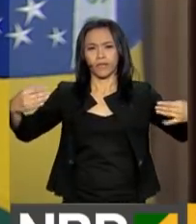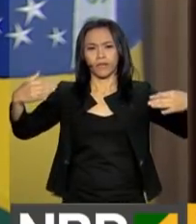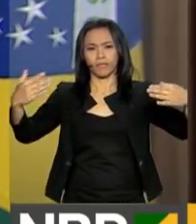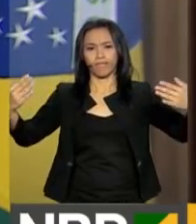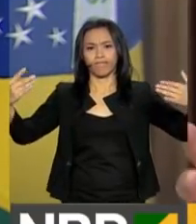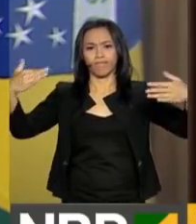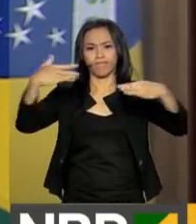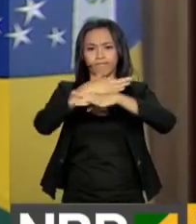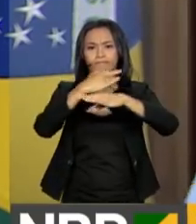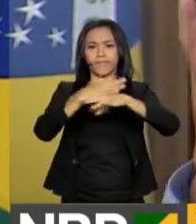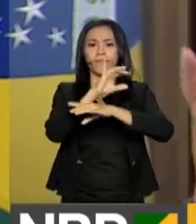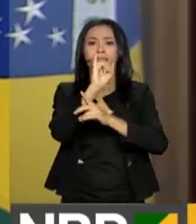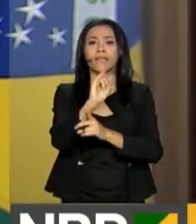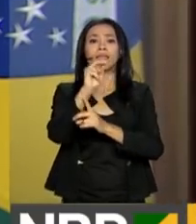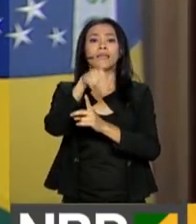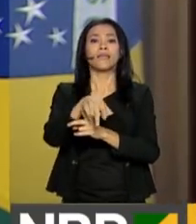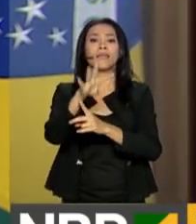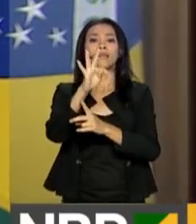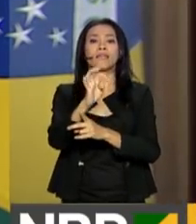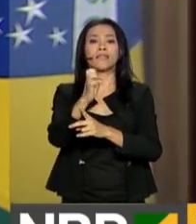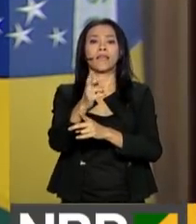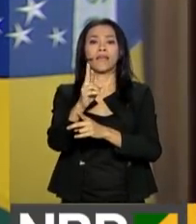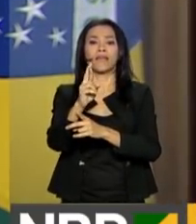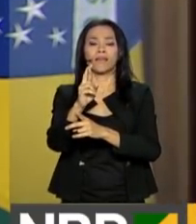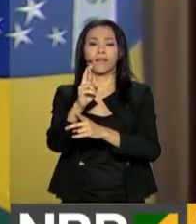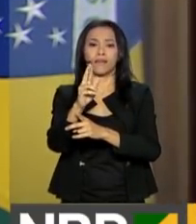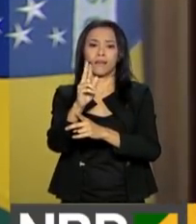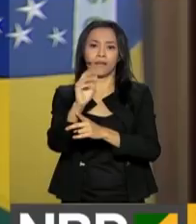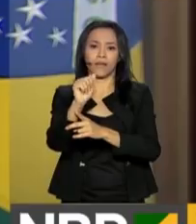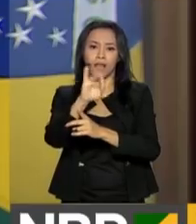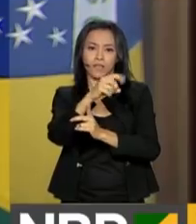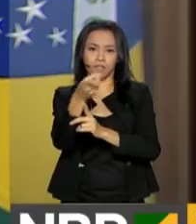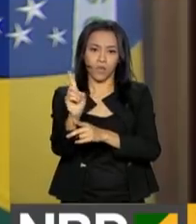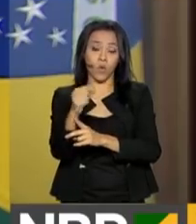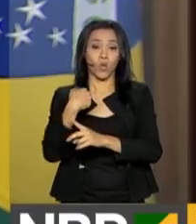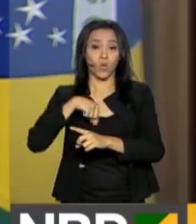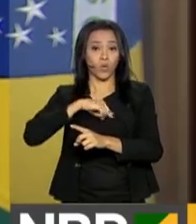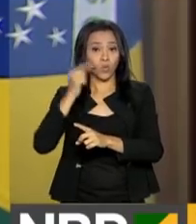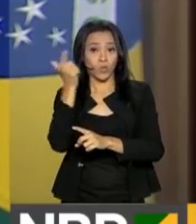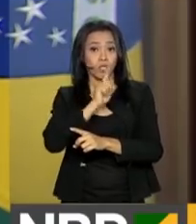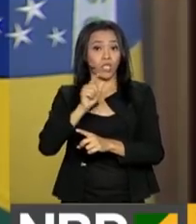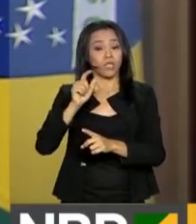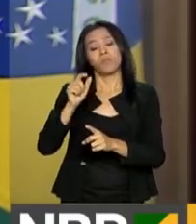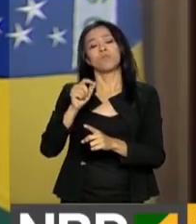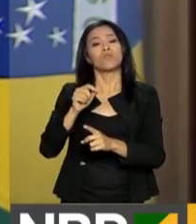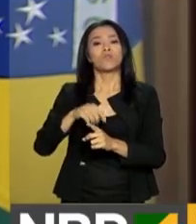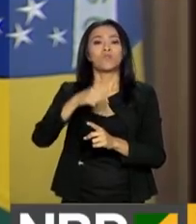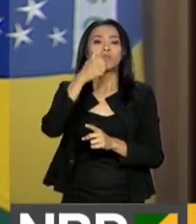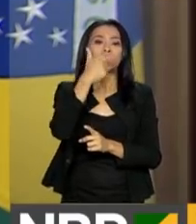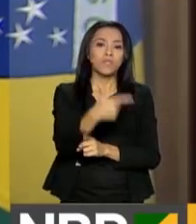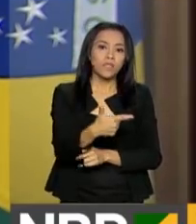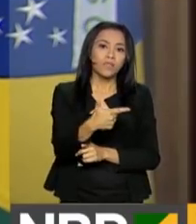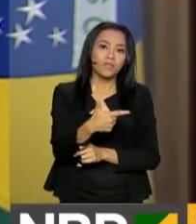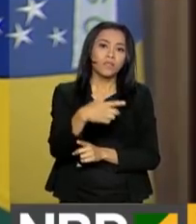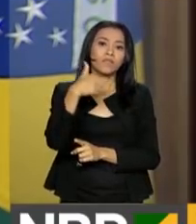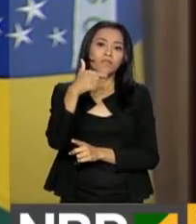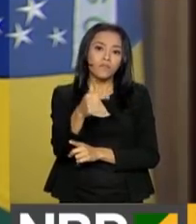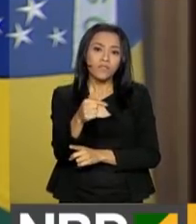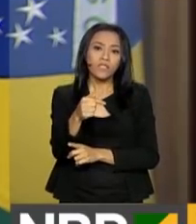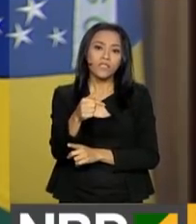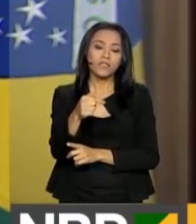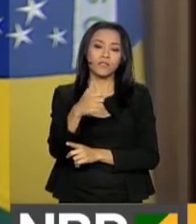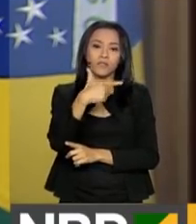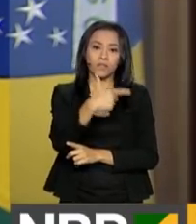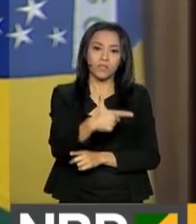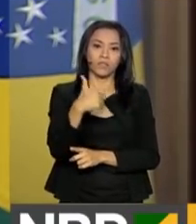para o nordeste e para todo o brasil nós concluímos 217 quilômetros do eixo leste da transposição